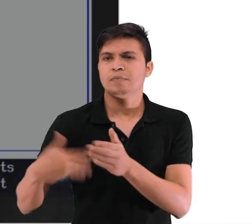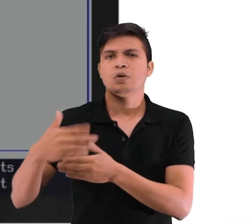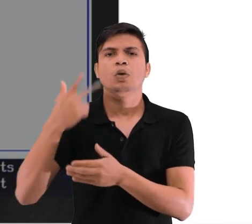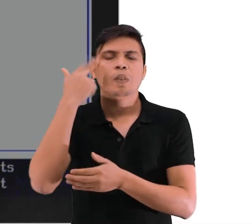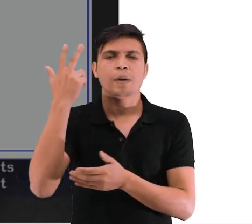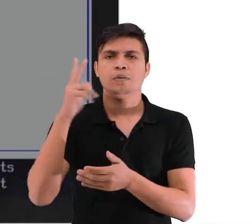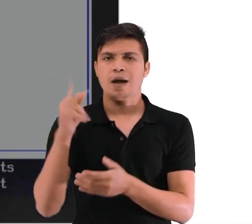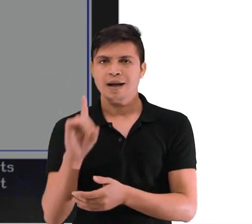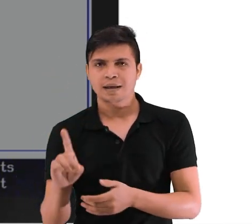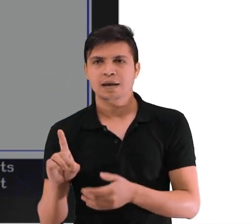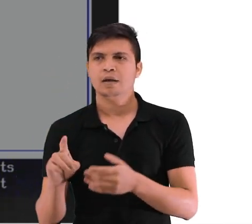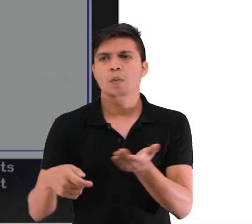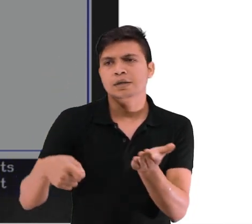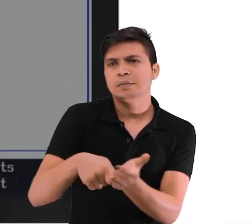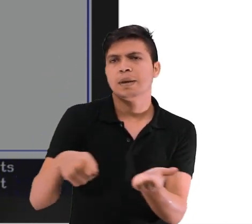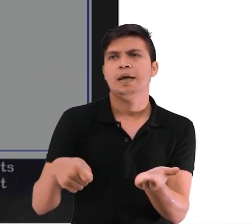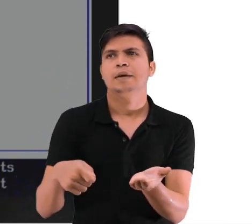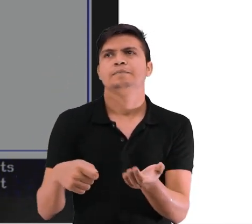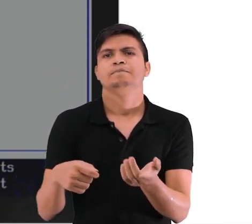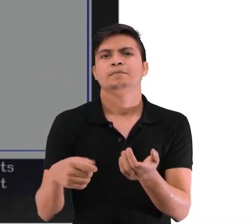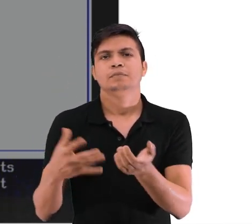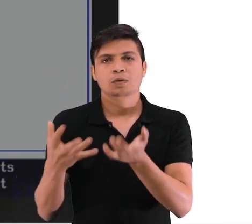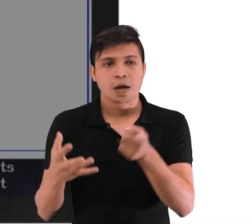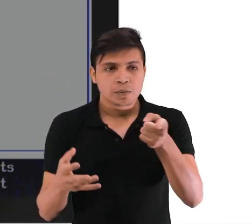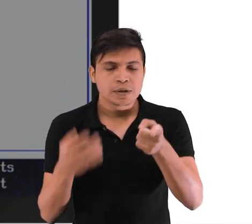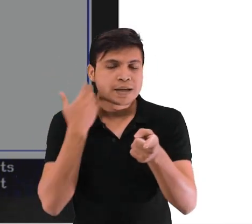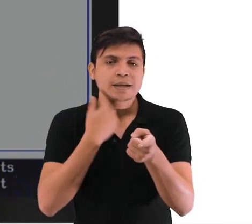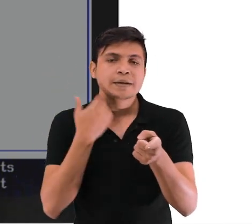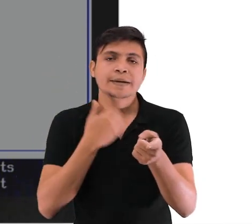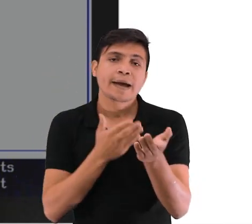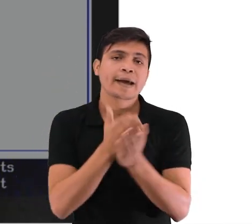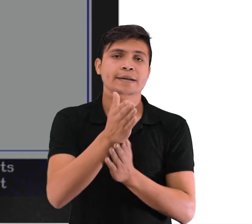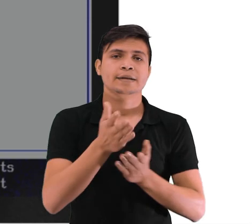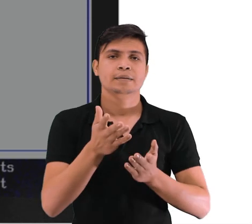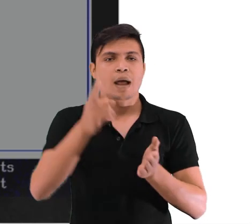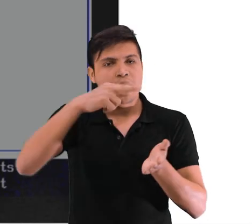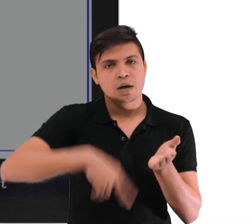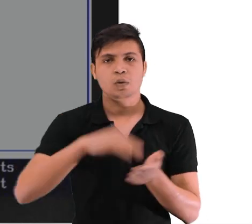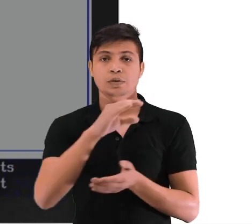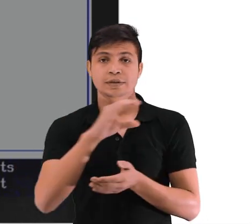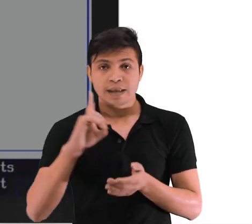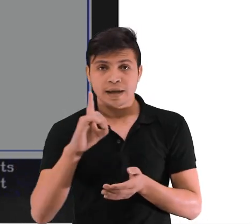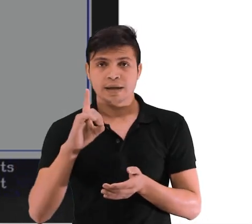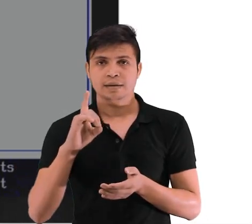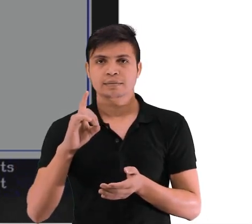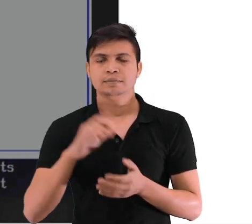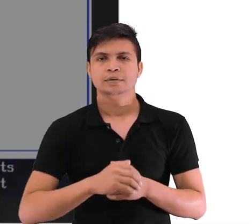pelo USB, e eu quero que ele entre agora pela leitora de CD. Eu venho aqui e